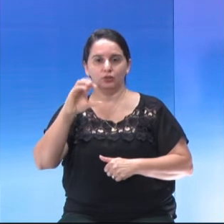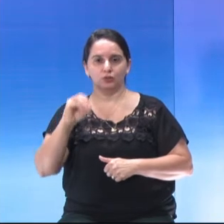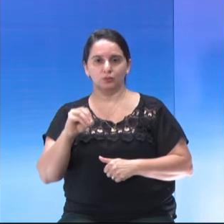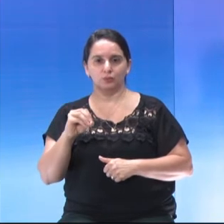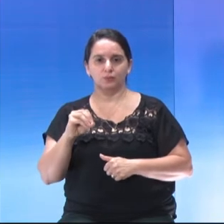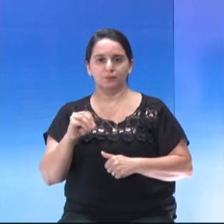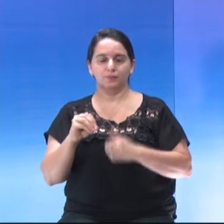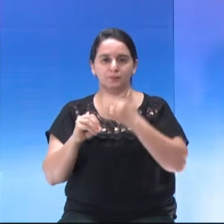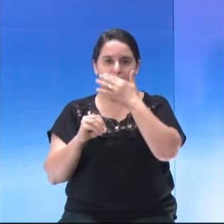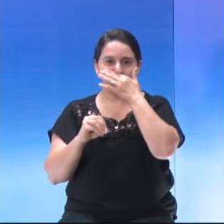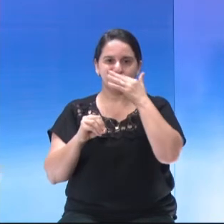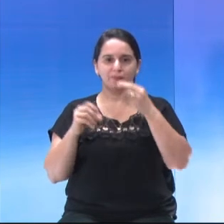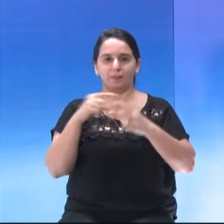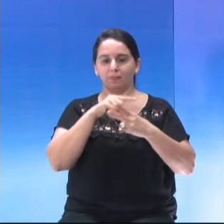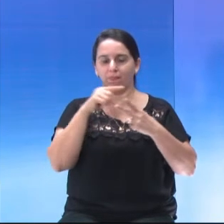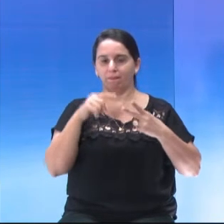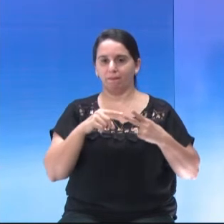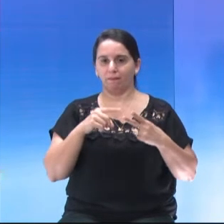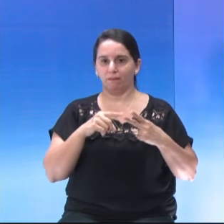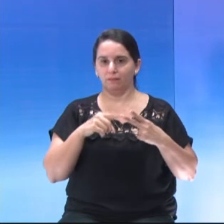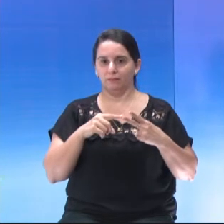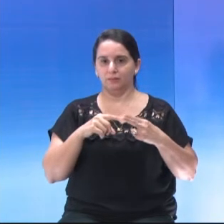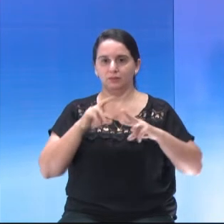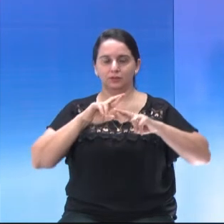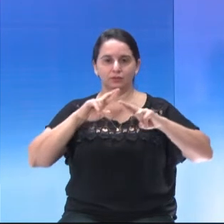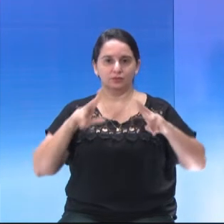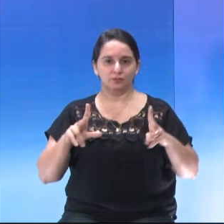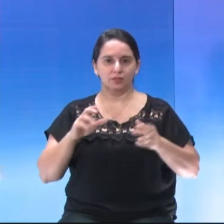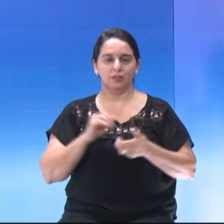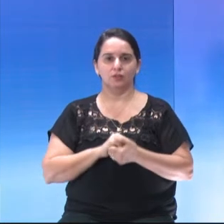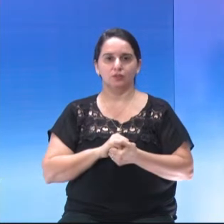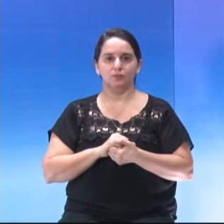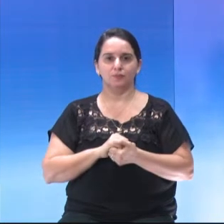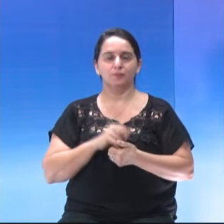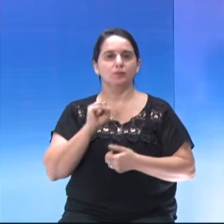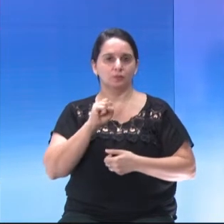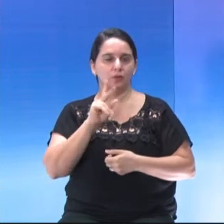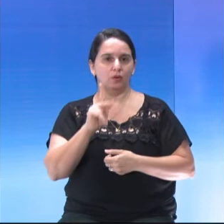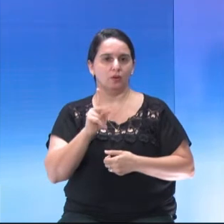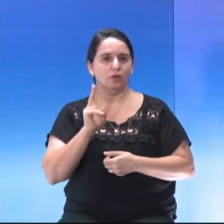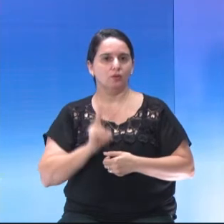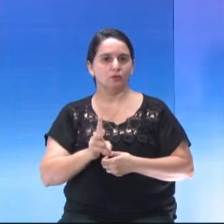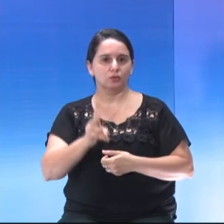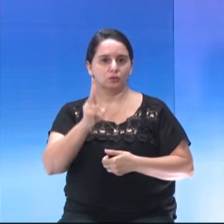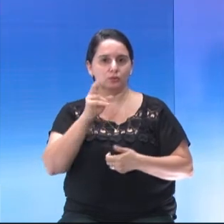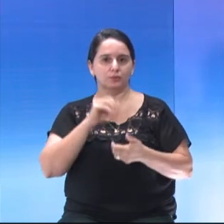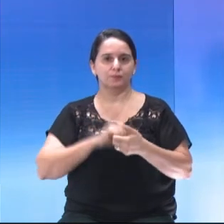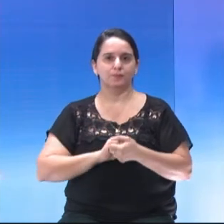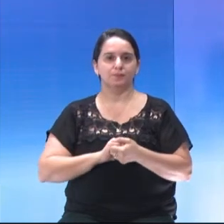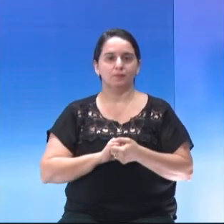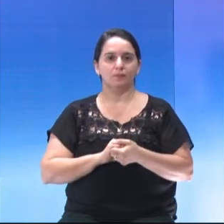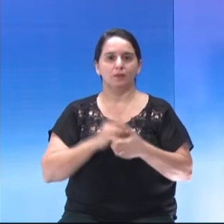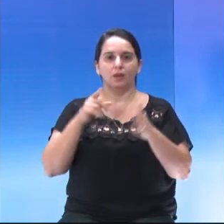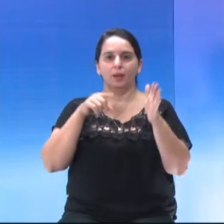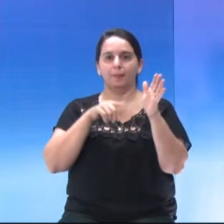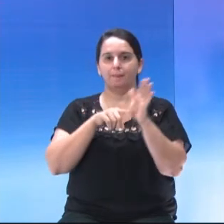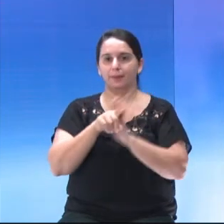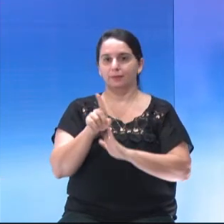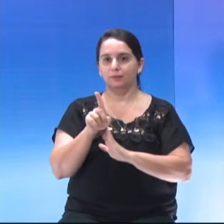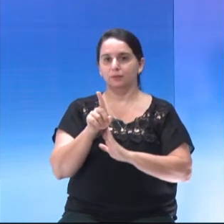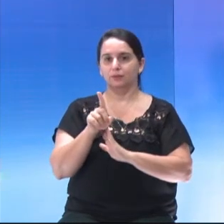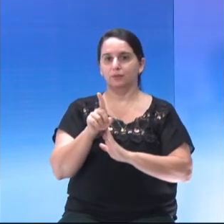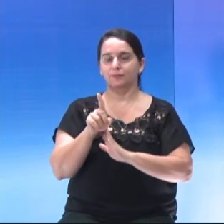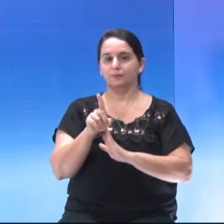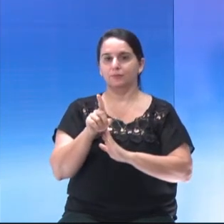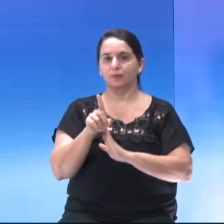convertida em ácido lático, em 2 moléculas de ácido lático, 2 mols. Ok, continuando, a questão diz o